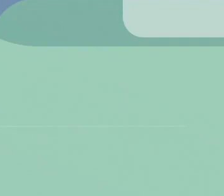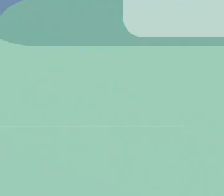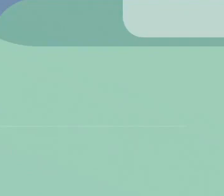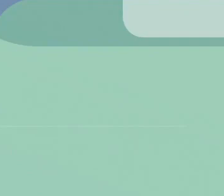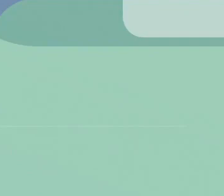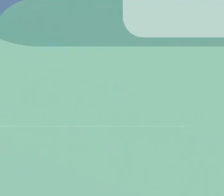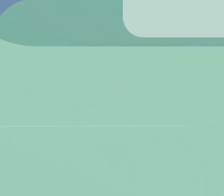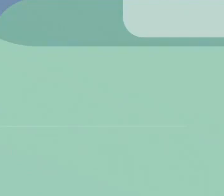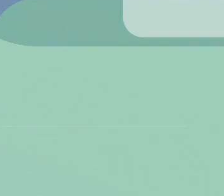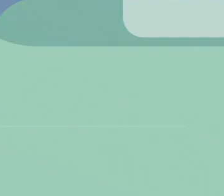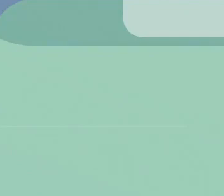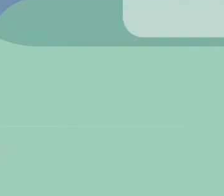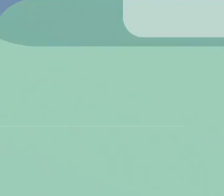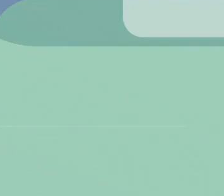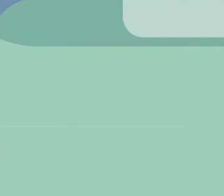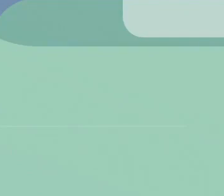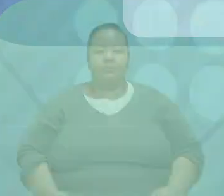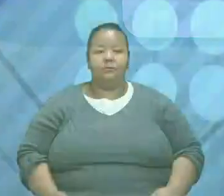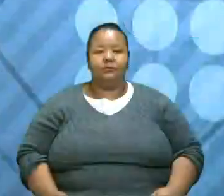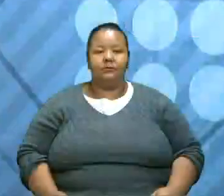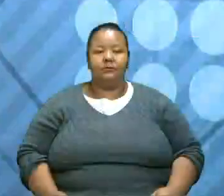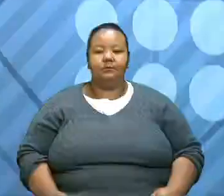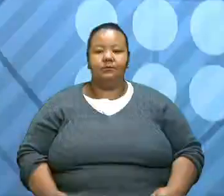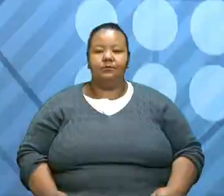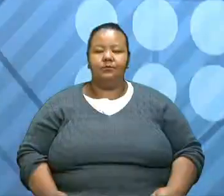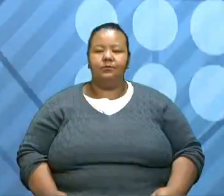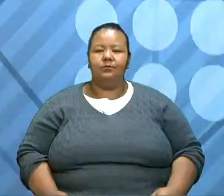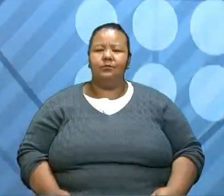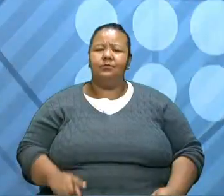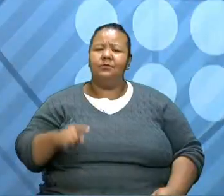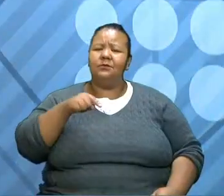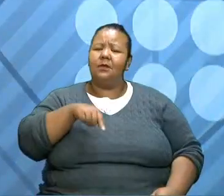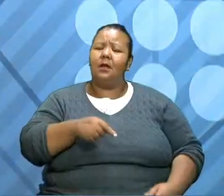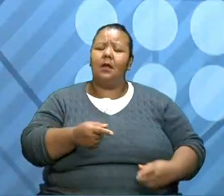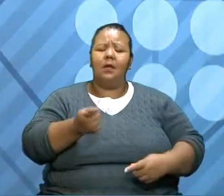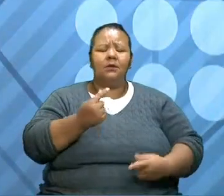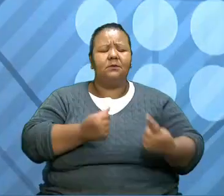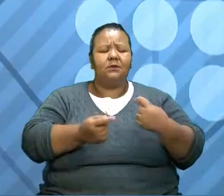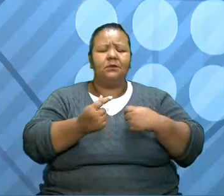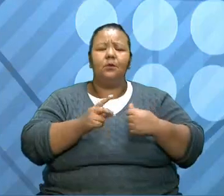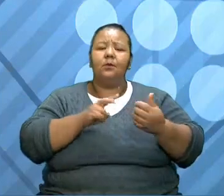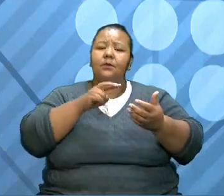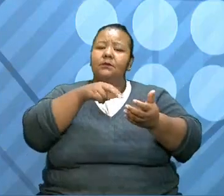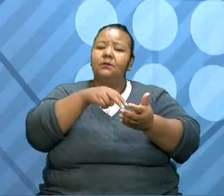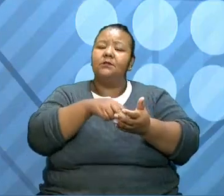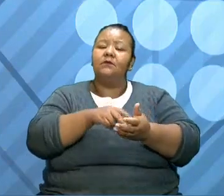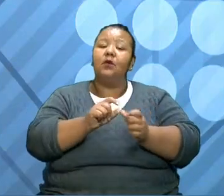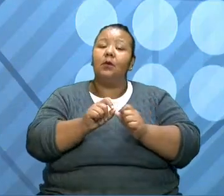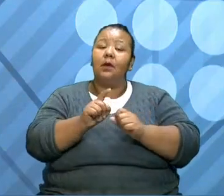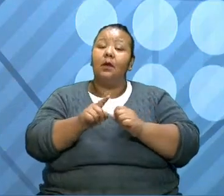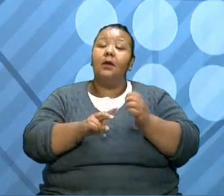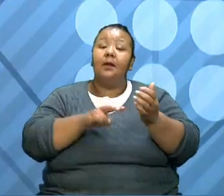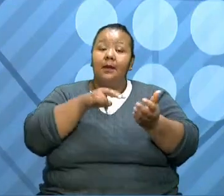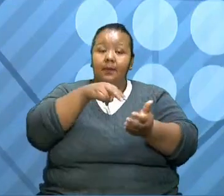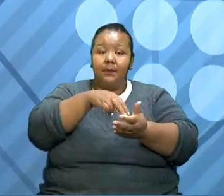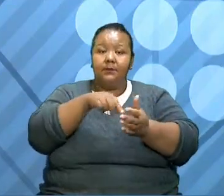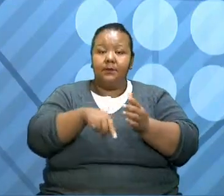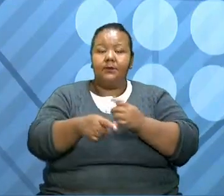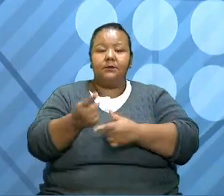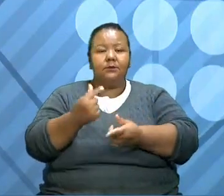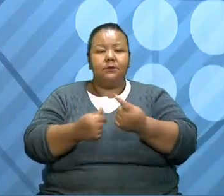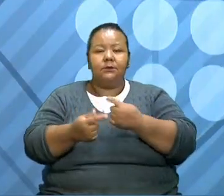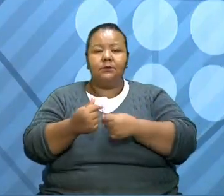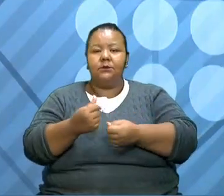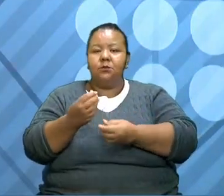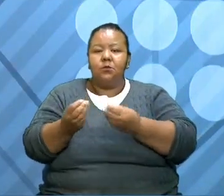Administração participativa, empowerment. O que é administração participativa? É participar dessa administração. Mas